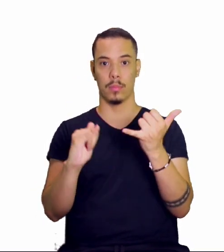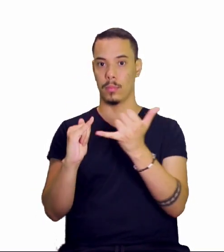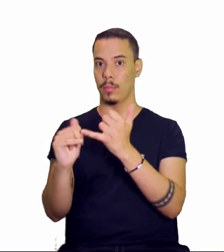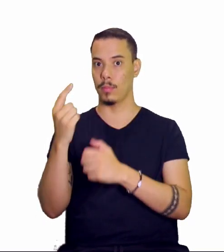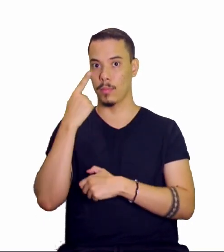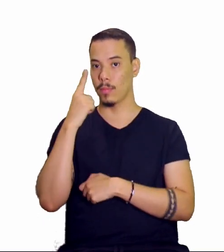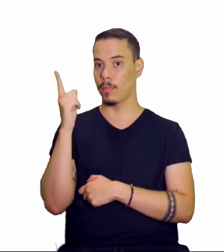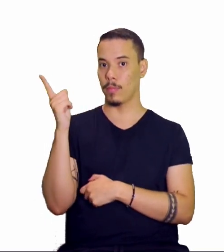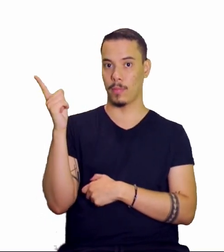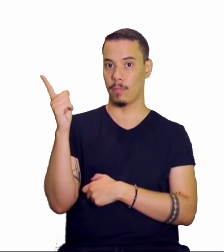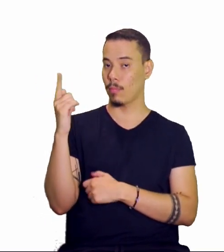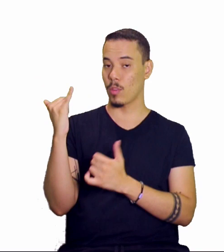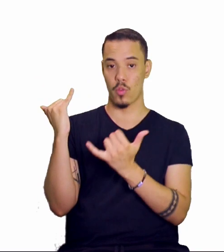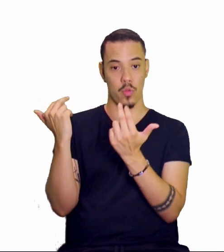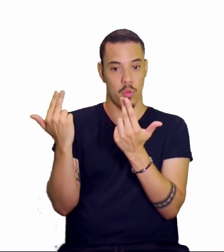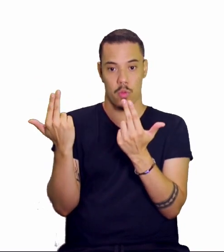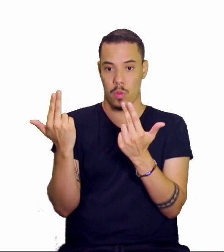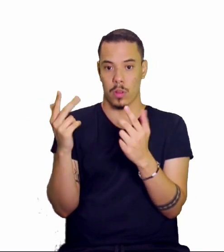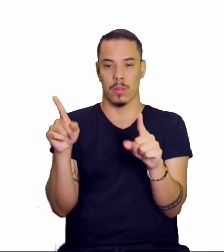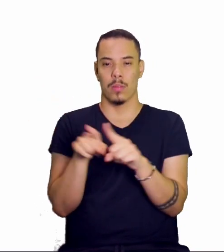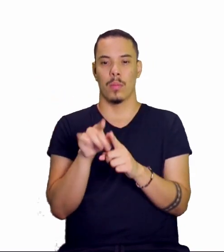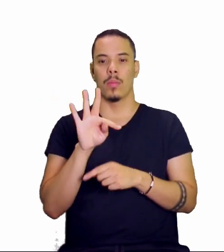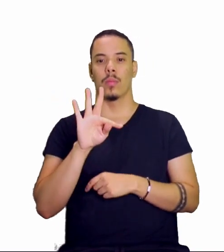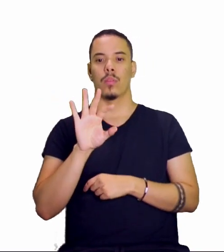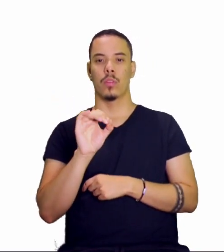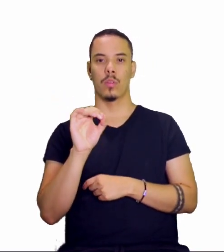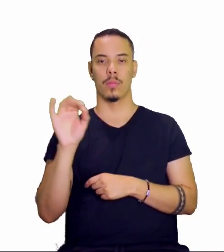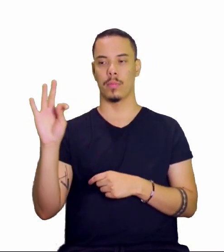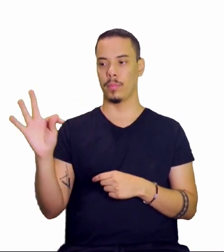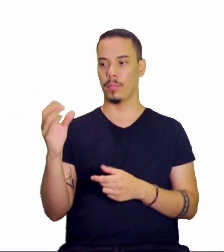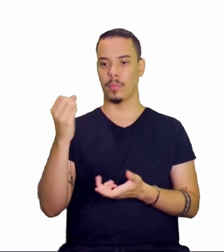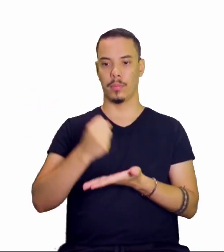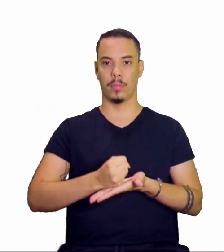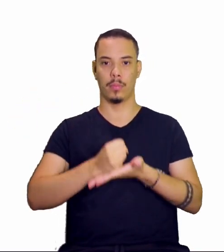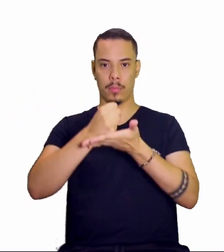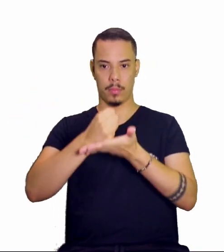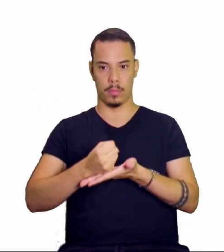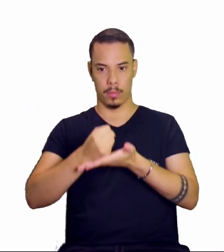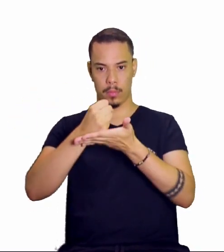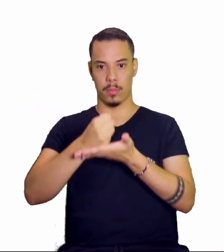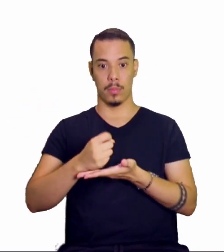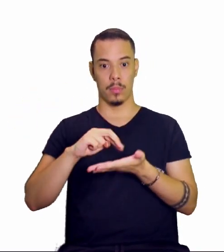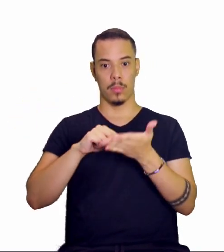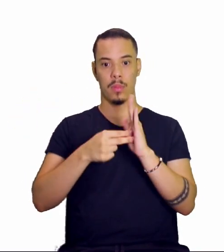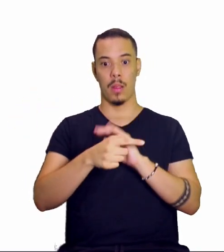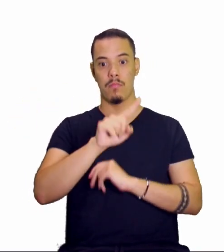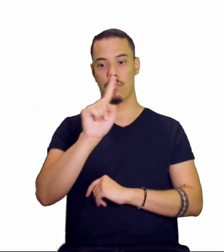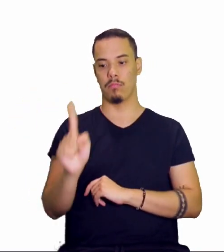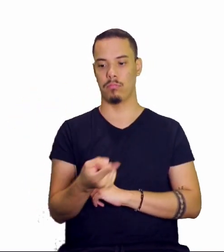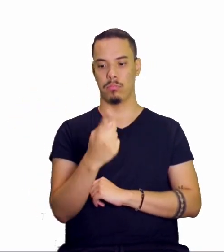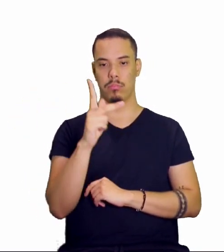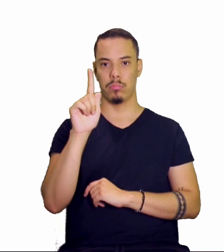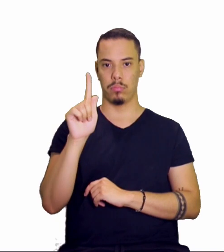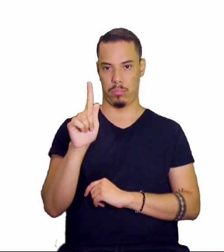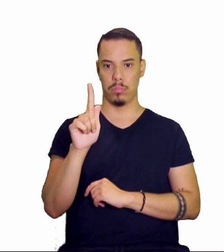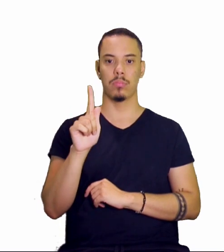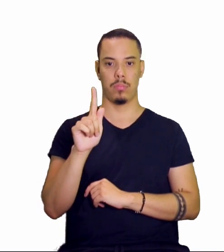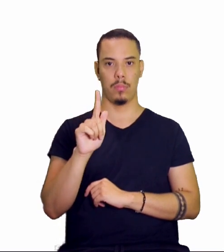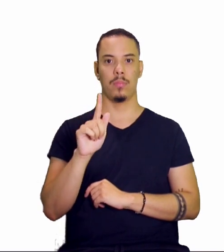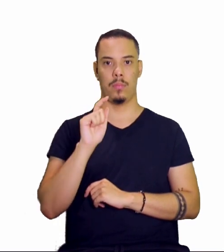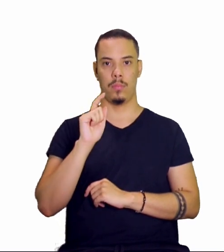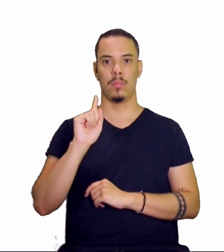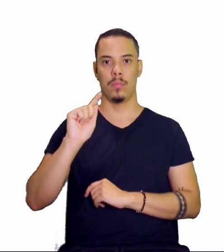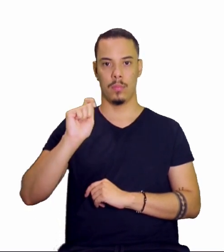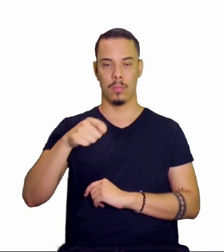e miligrama. A tonelada, que é muito utilizada para carga, são 1.000 quilogramas. Exatamente. 1 milhão de gramas.